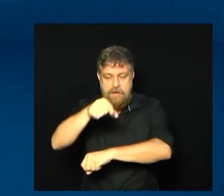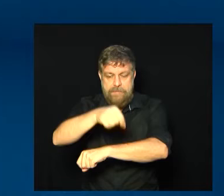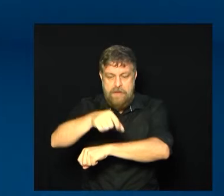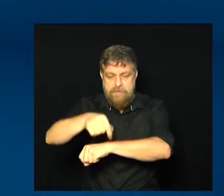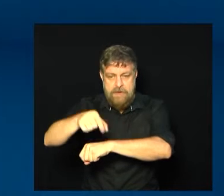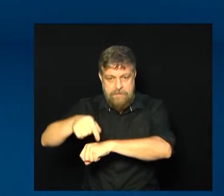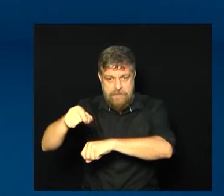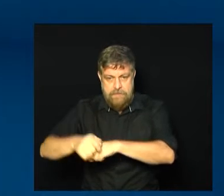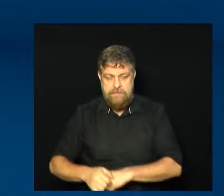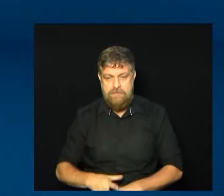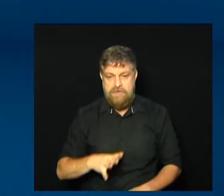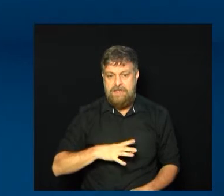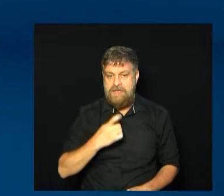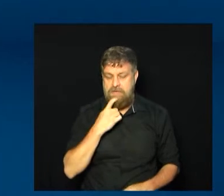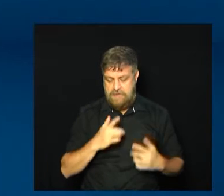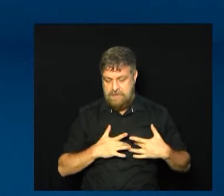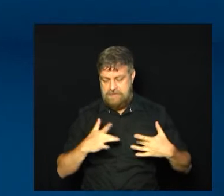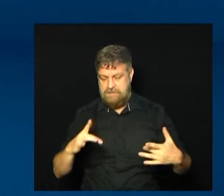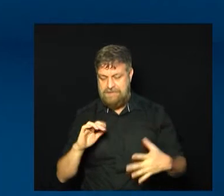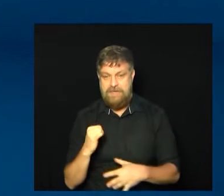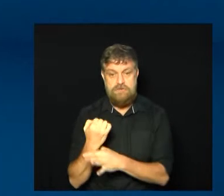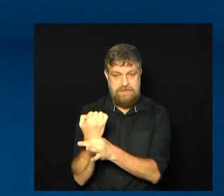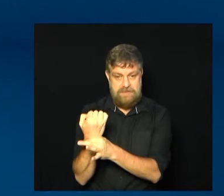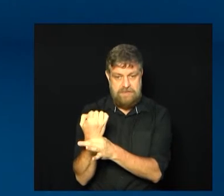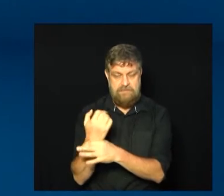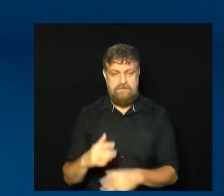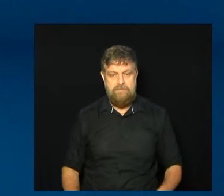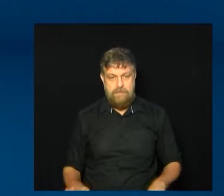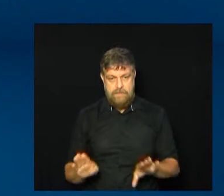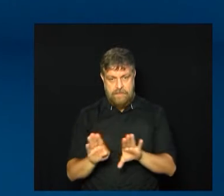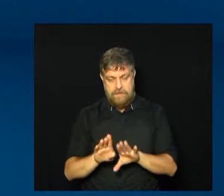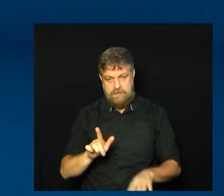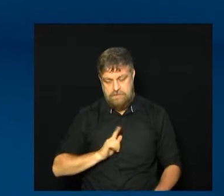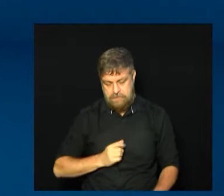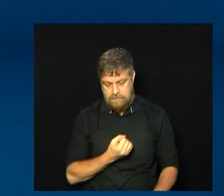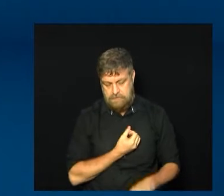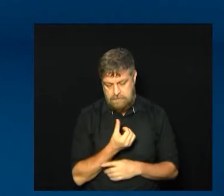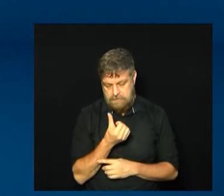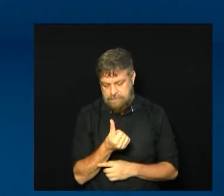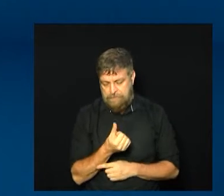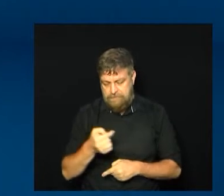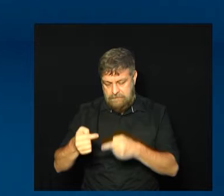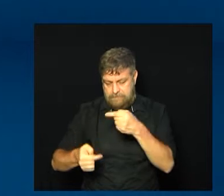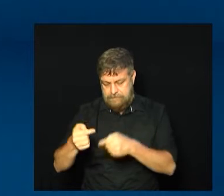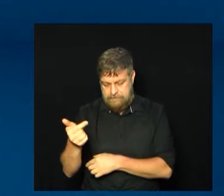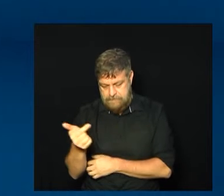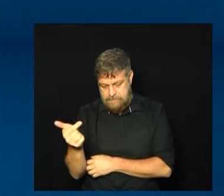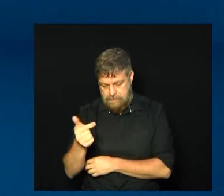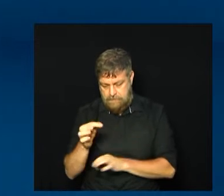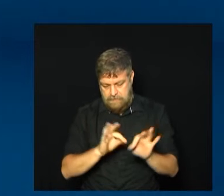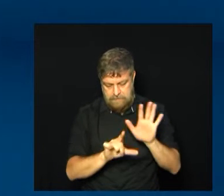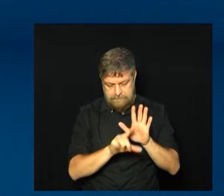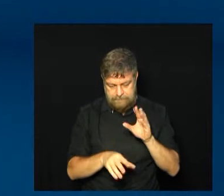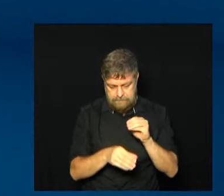Periurbana, chamado Campinas Solidária e Sustentável. O item 6 é a segunda discussão do projeto de lei complementar,